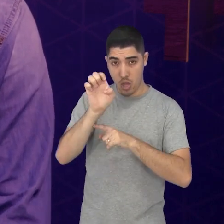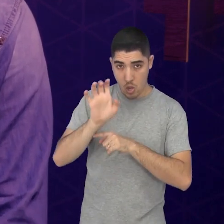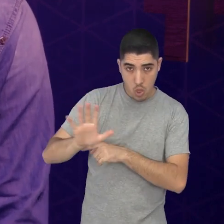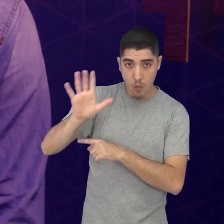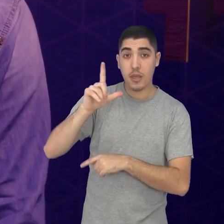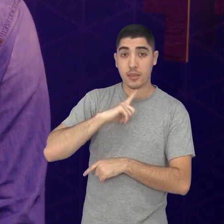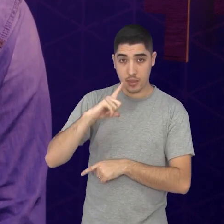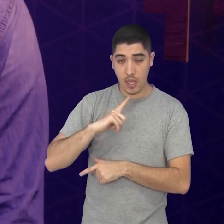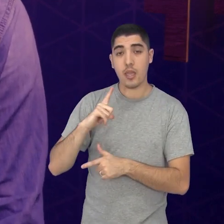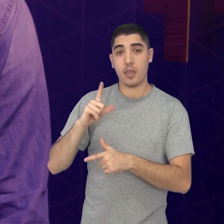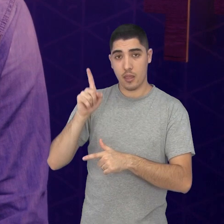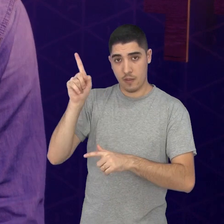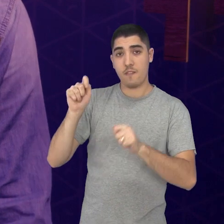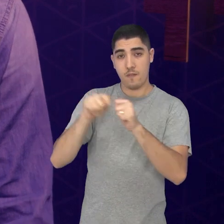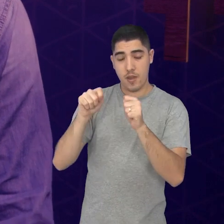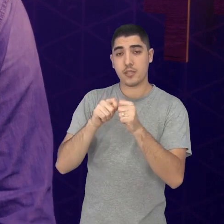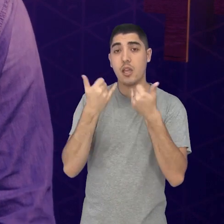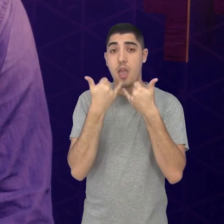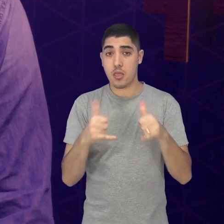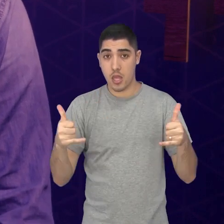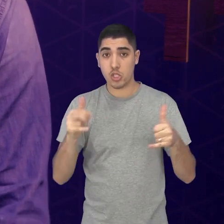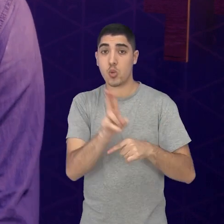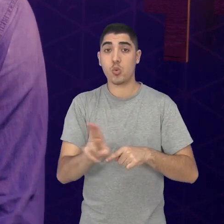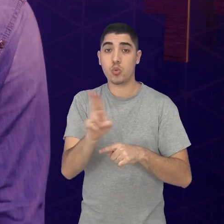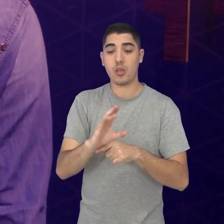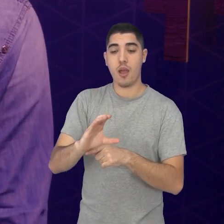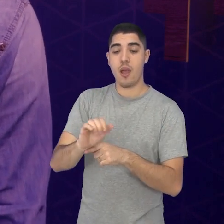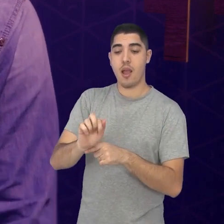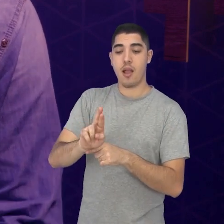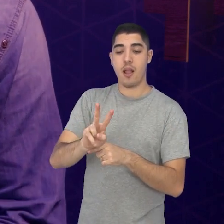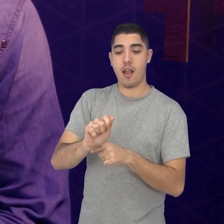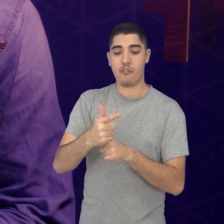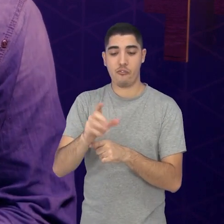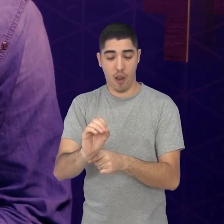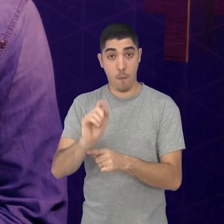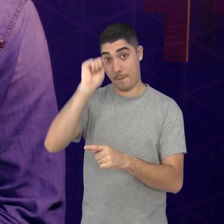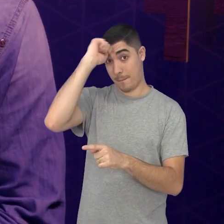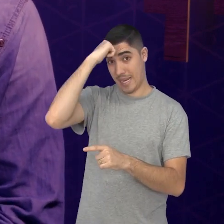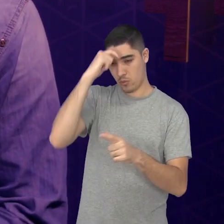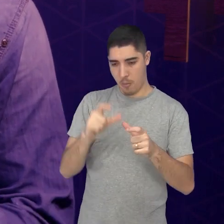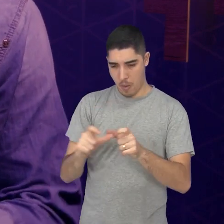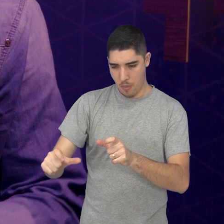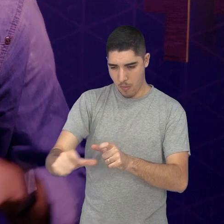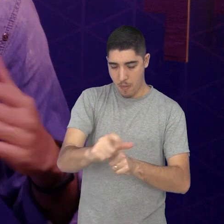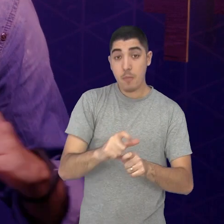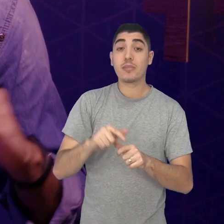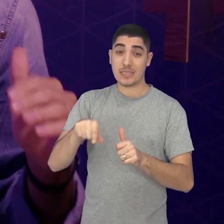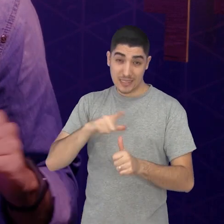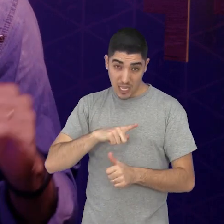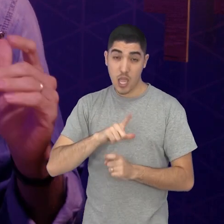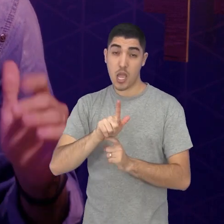tem uma porcentagem grande de produção de energia dessa forma. Então, assim, são poluentes, né?